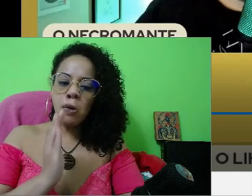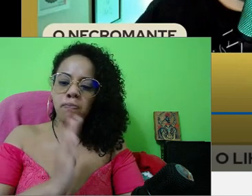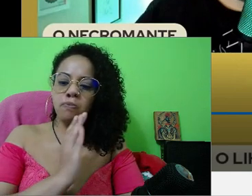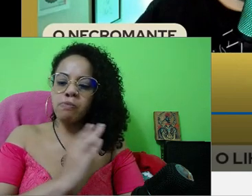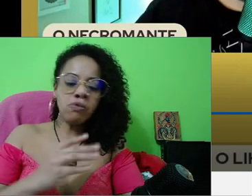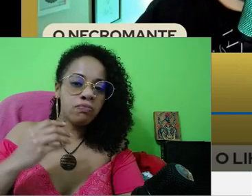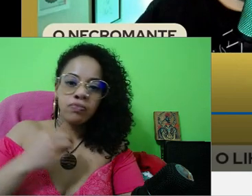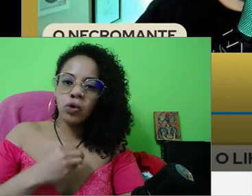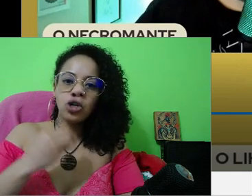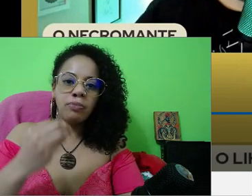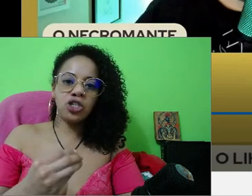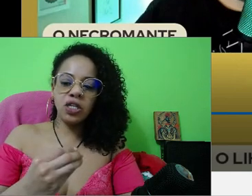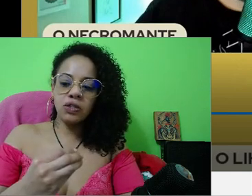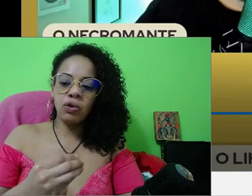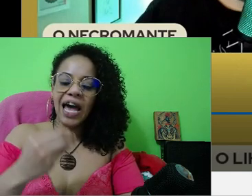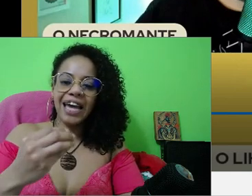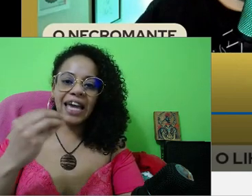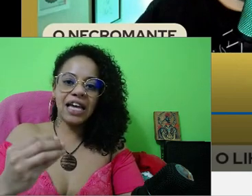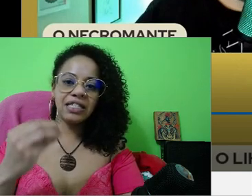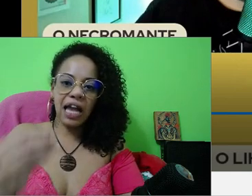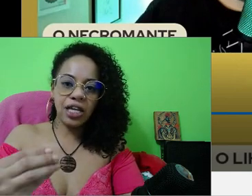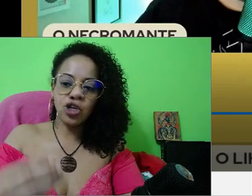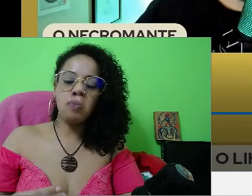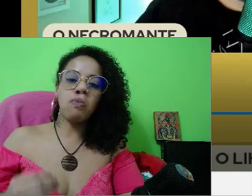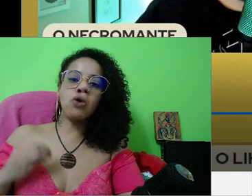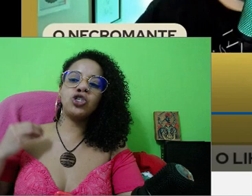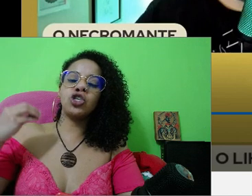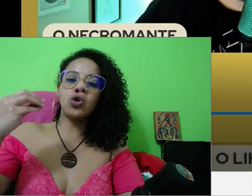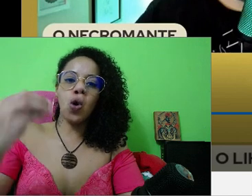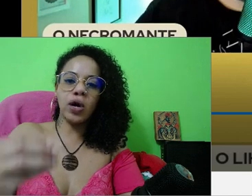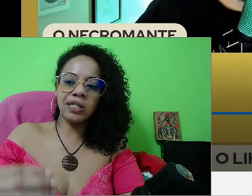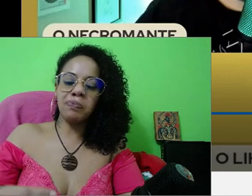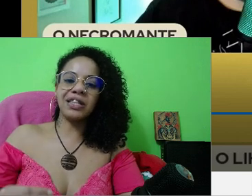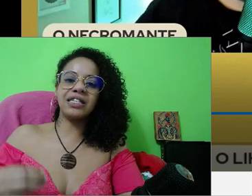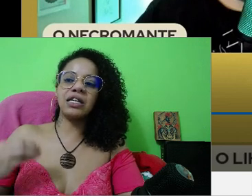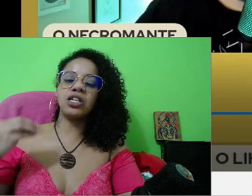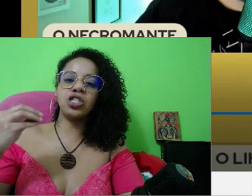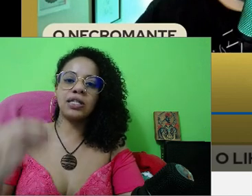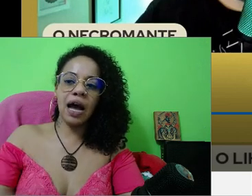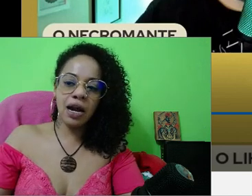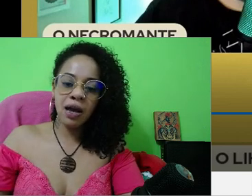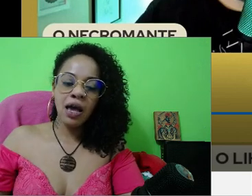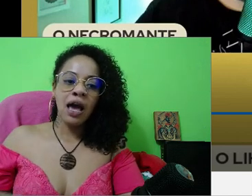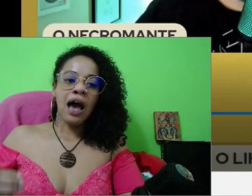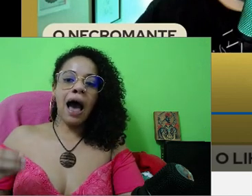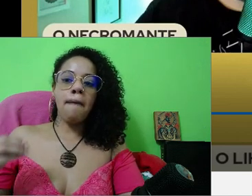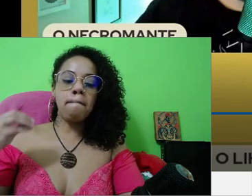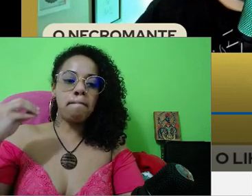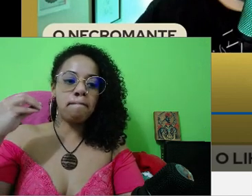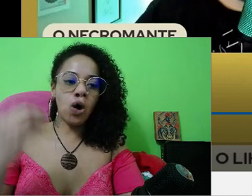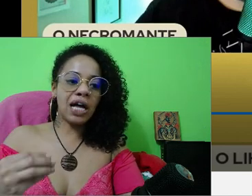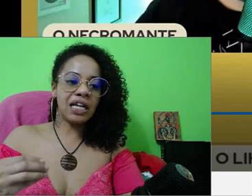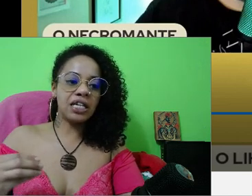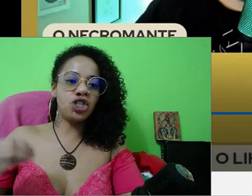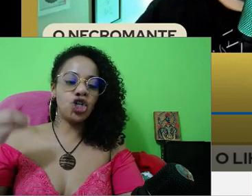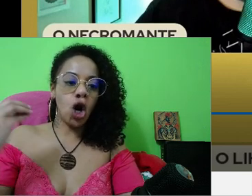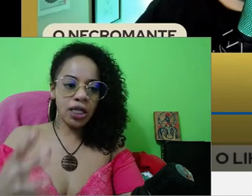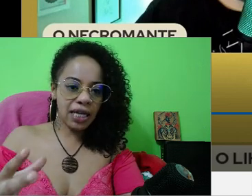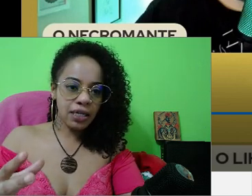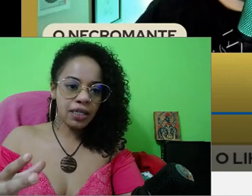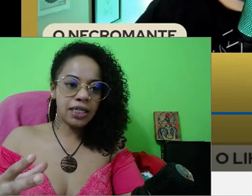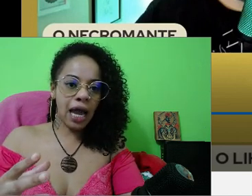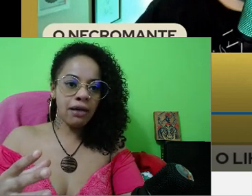pum pum pum pum o nome disso é gay Light um monte de coisa para desacreditar a